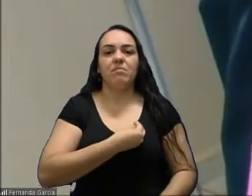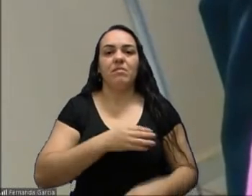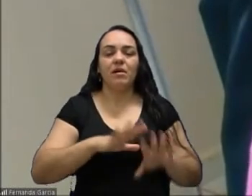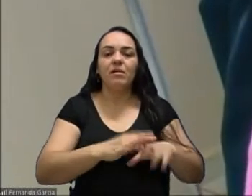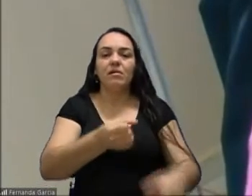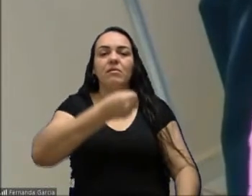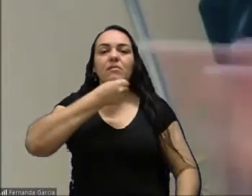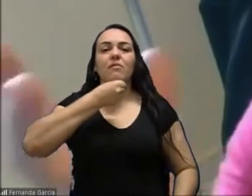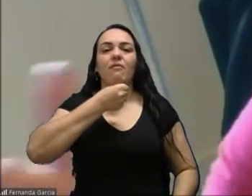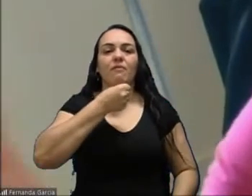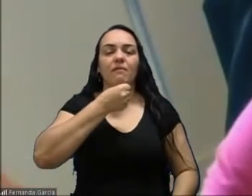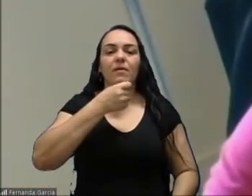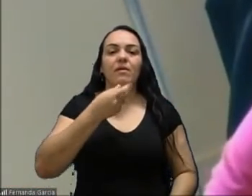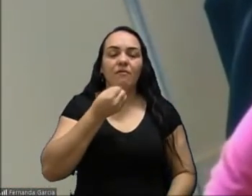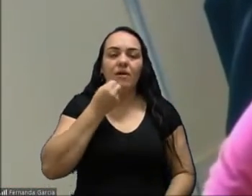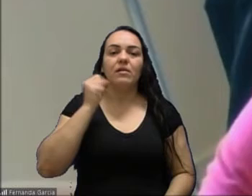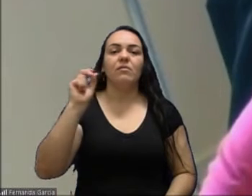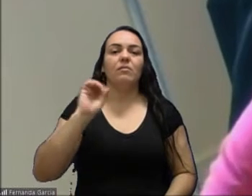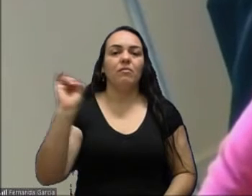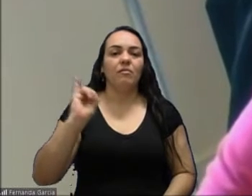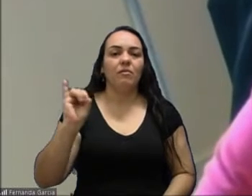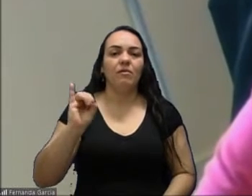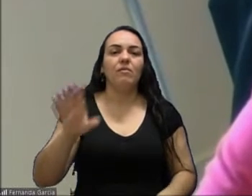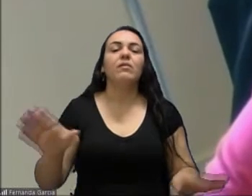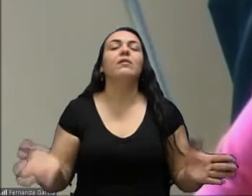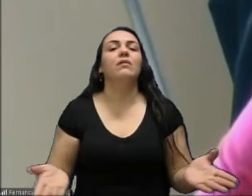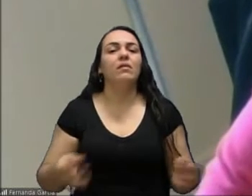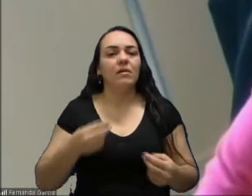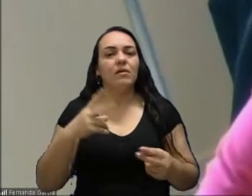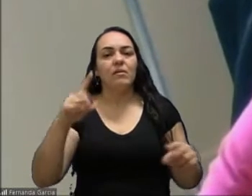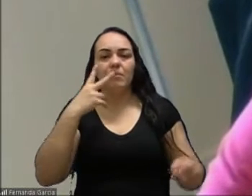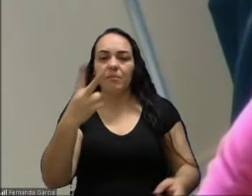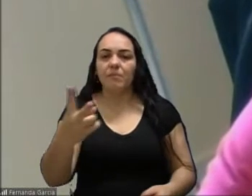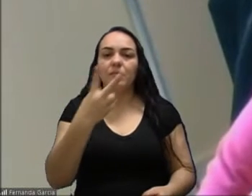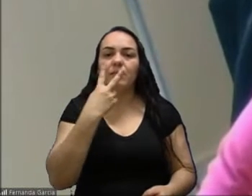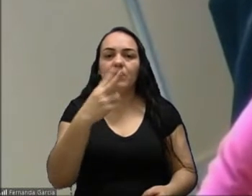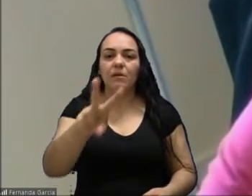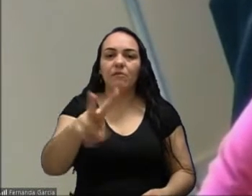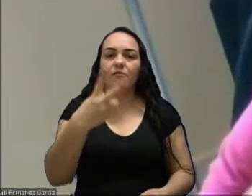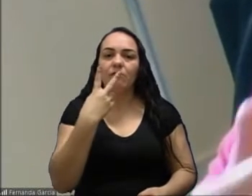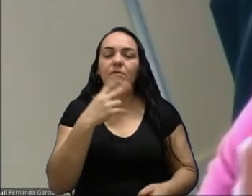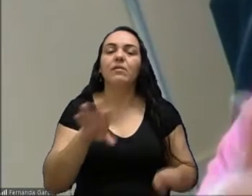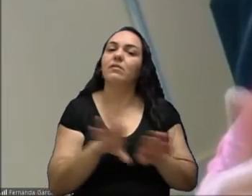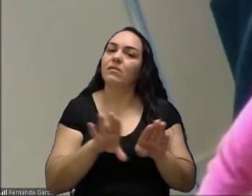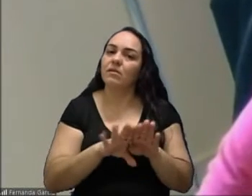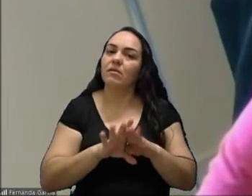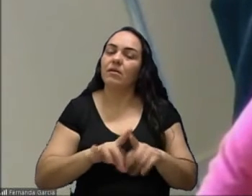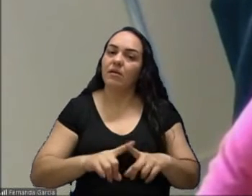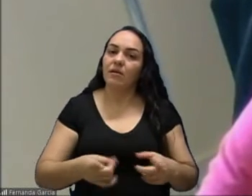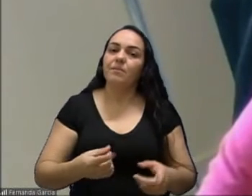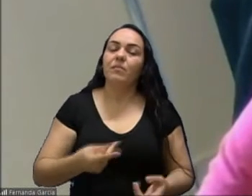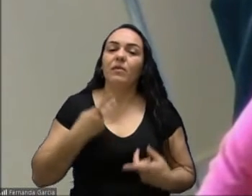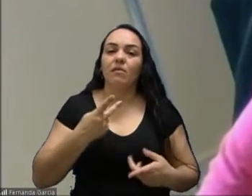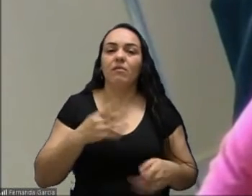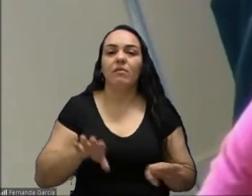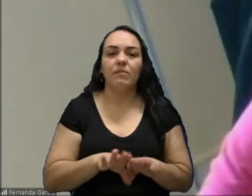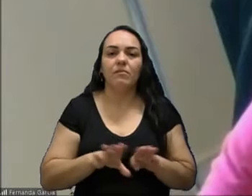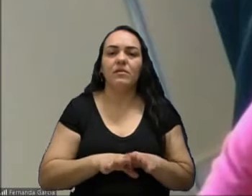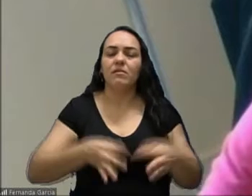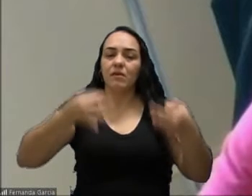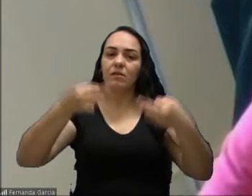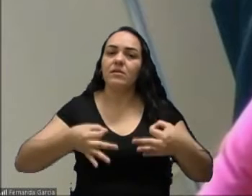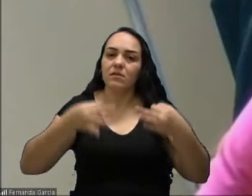a câmara gente a câmera aí pra ser visualizado eu acho que o que está sendo colocado é